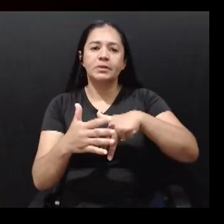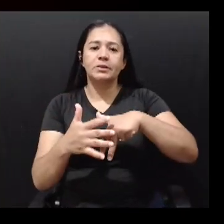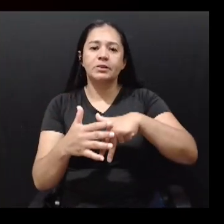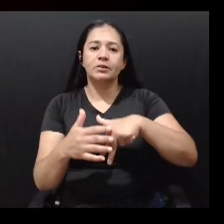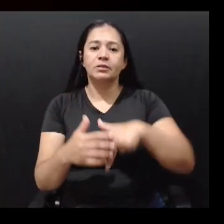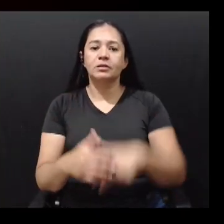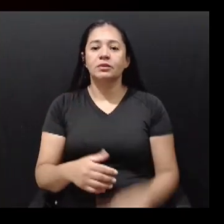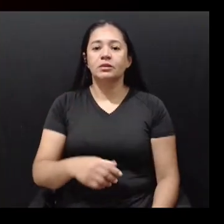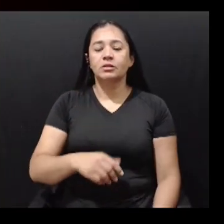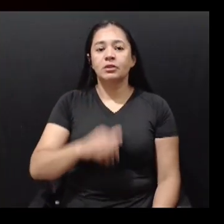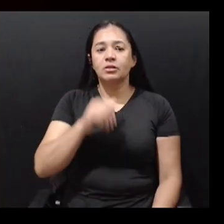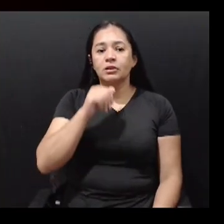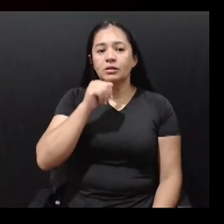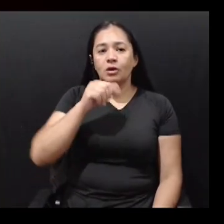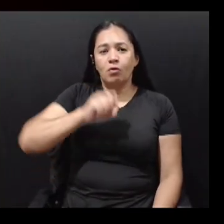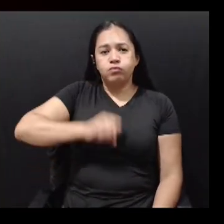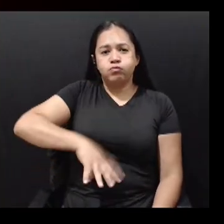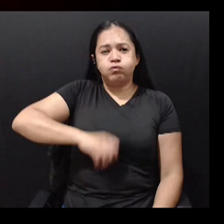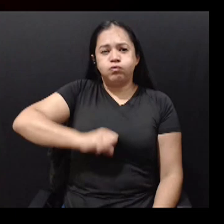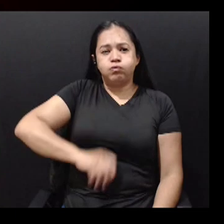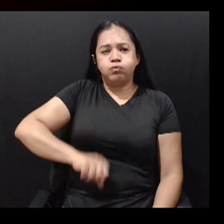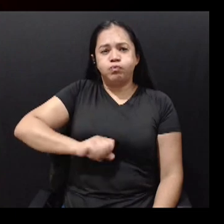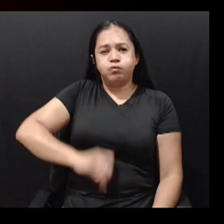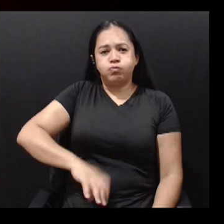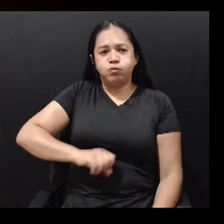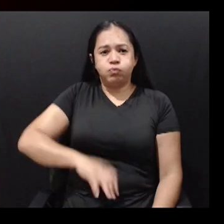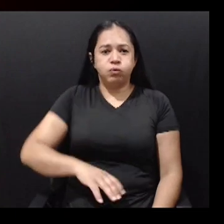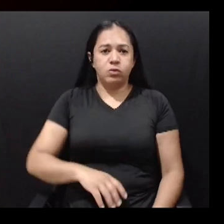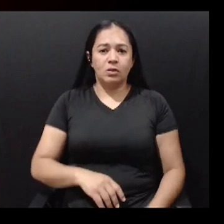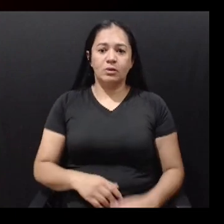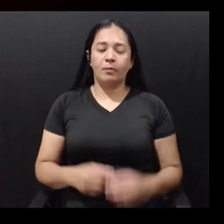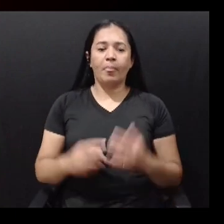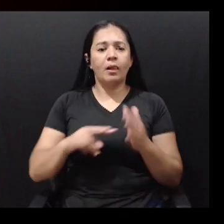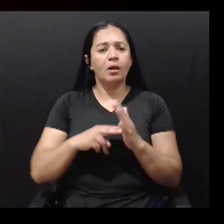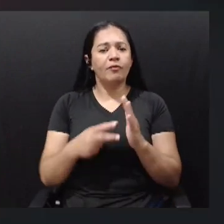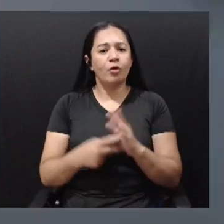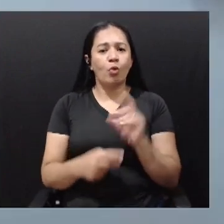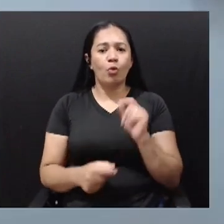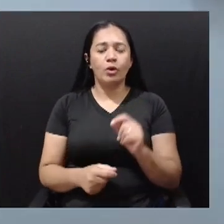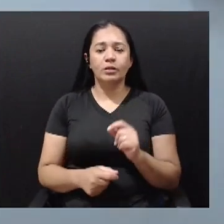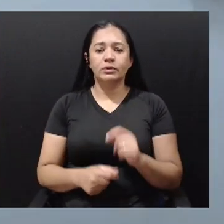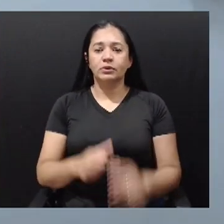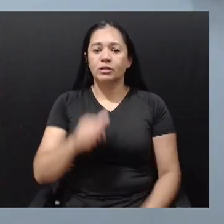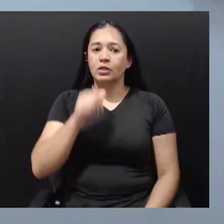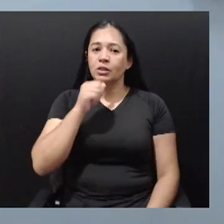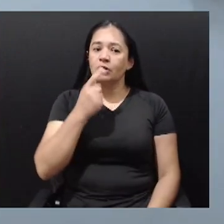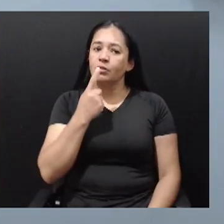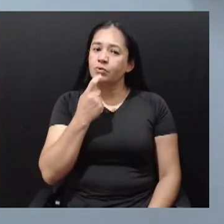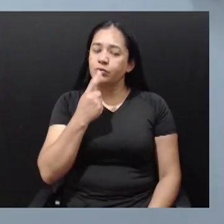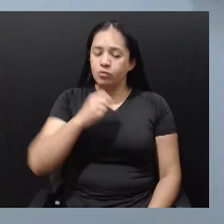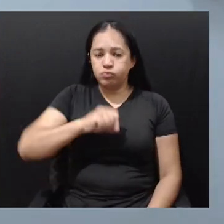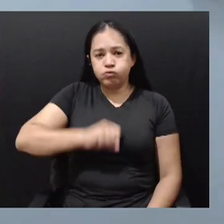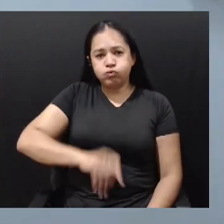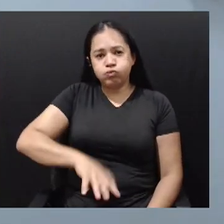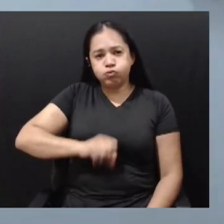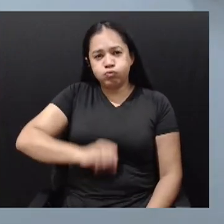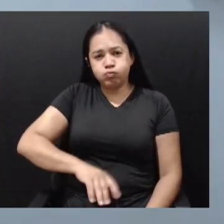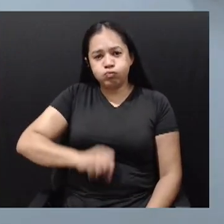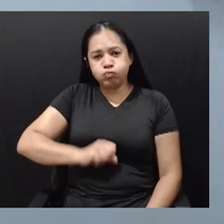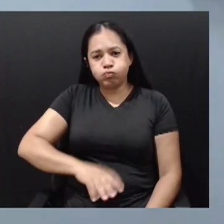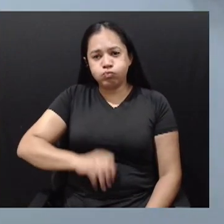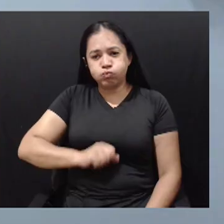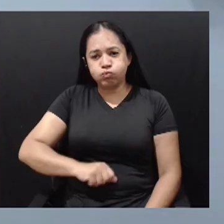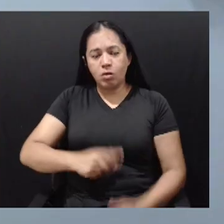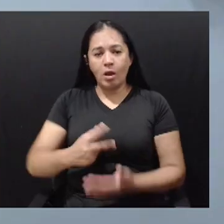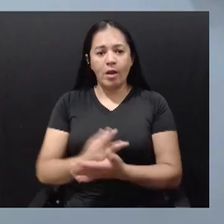uterinos anormais, entendeu? O que significa isso? O sangramento uterino anormal ele pode ser dito disfuncional quando